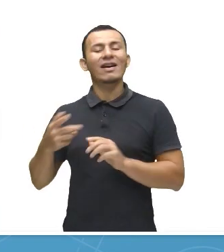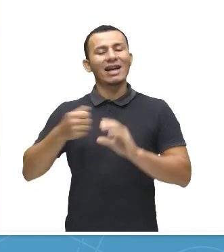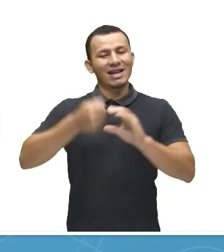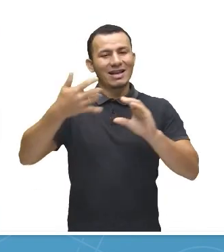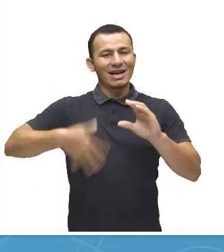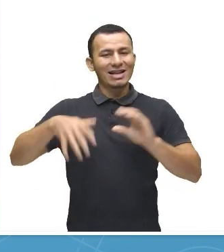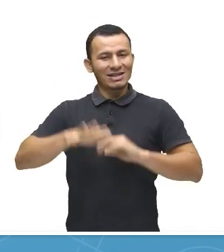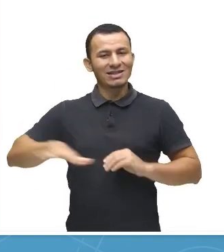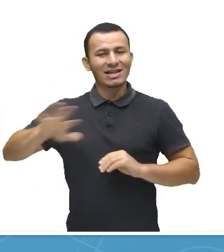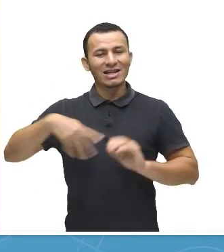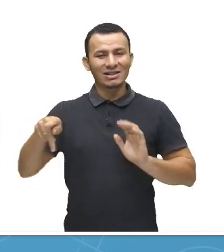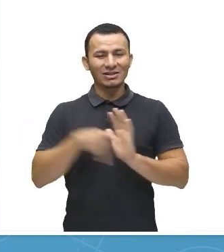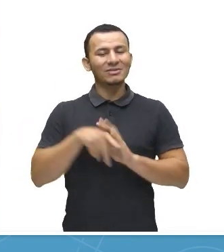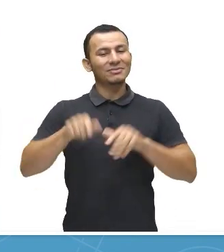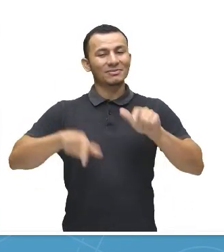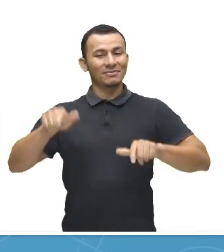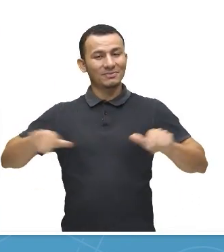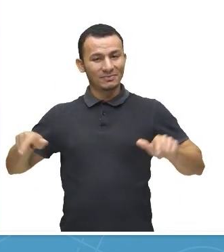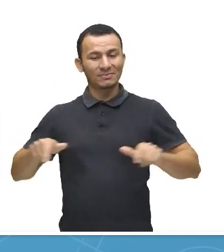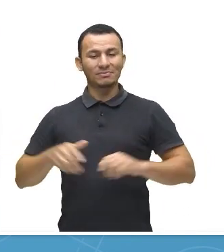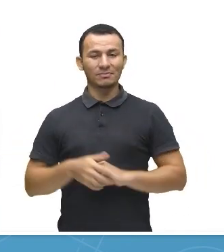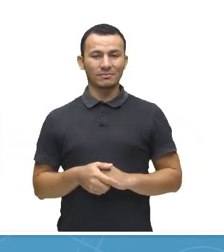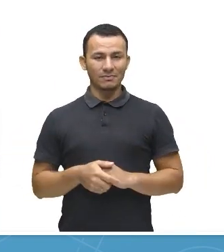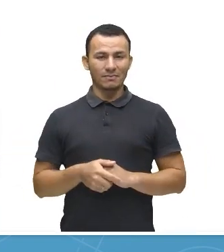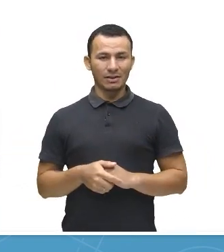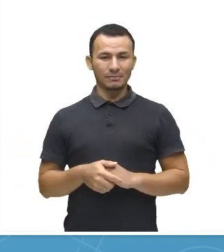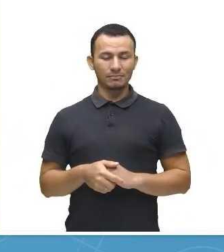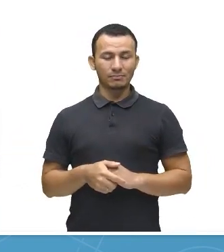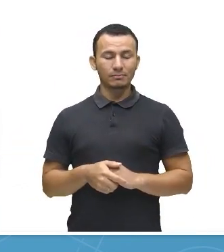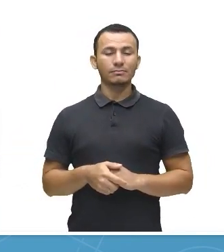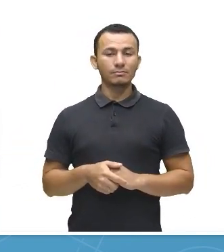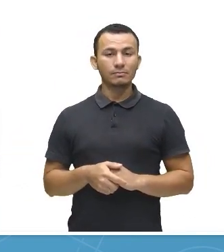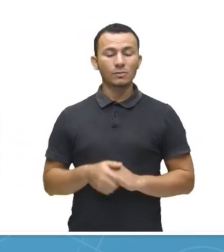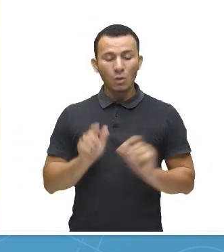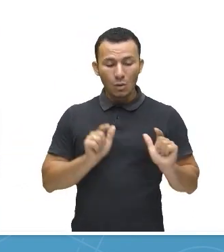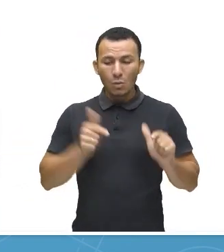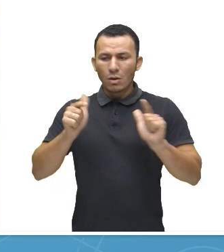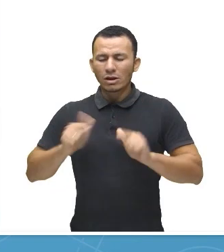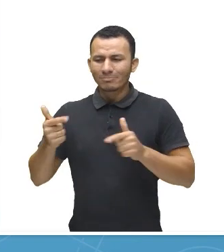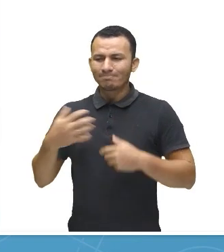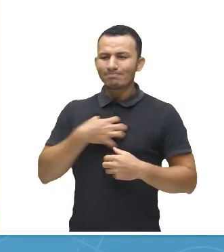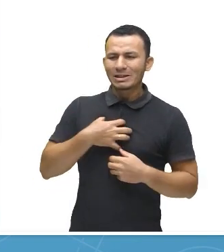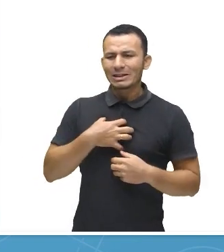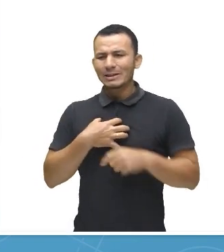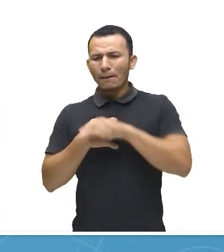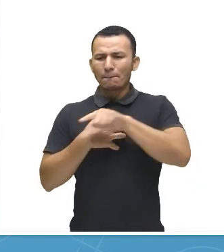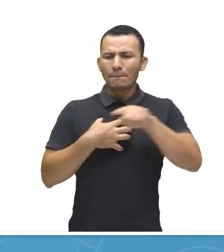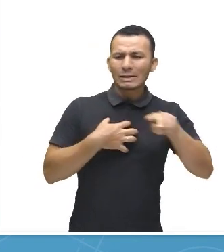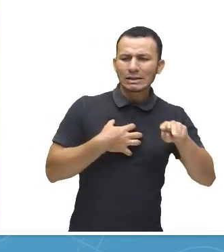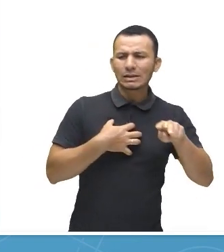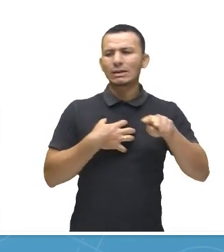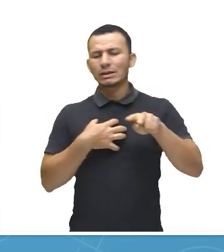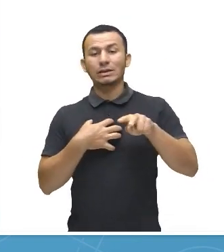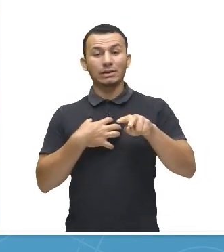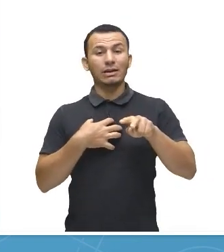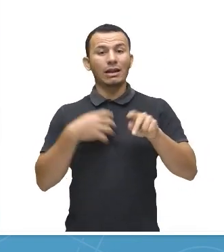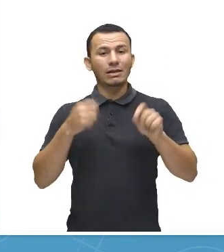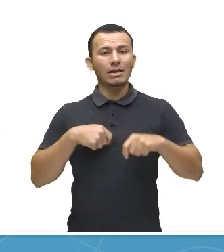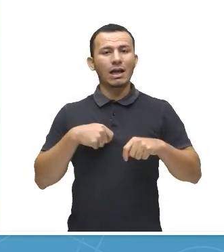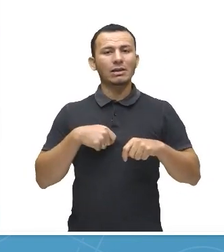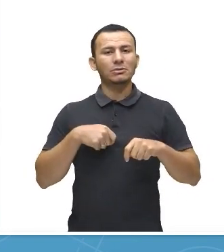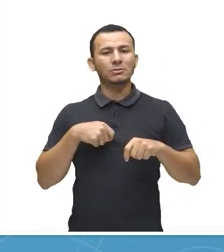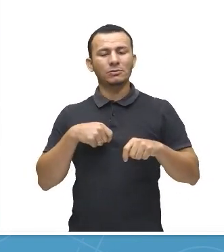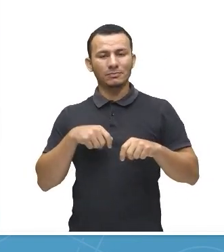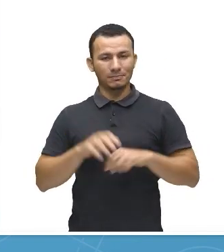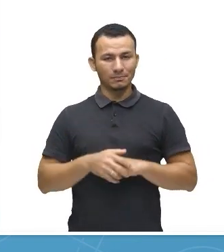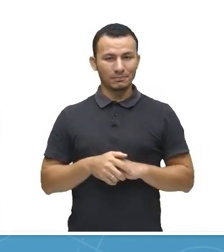característica geral dos seres vivos. Ela nos faz reconhecer o ambiente e ter uma reação em resposta a